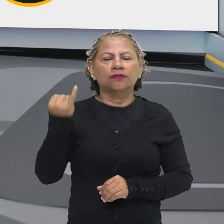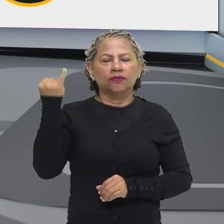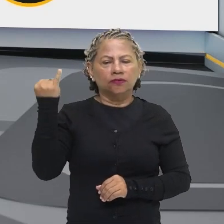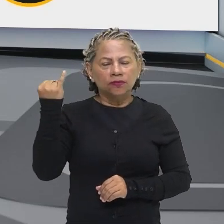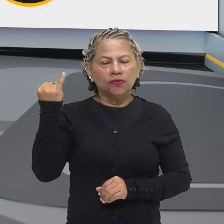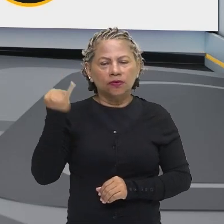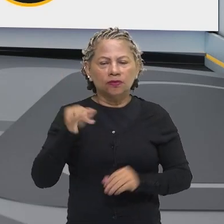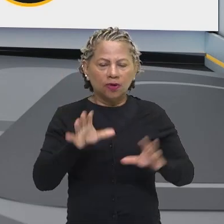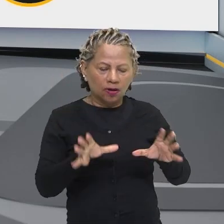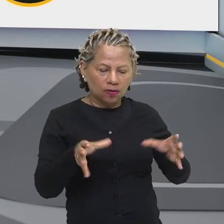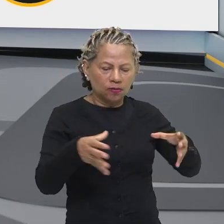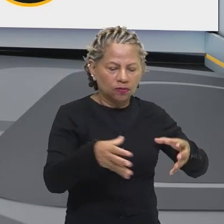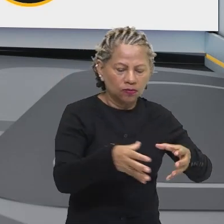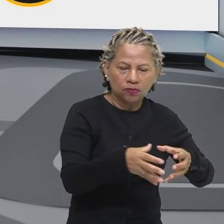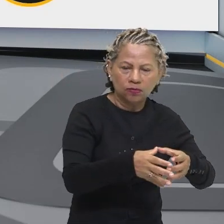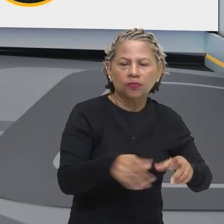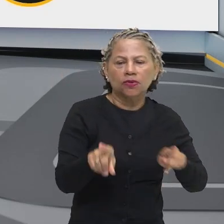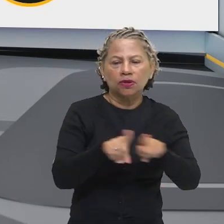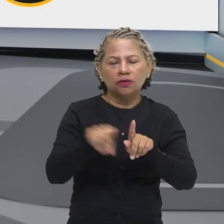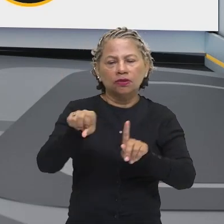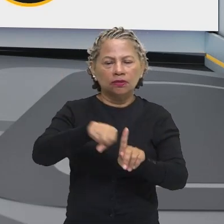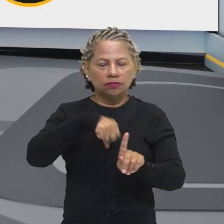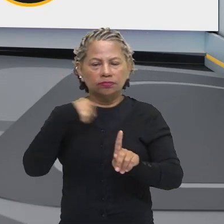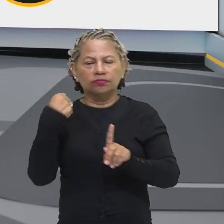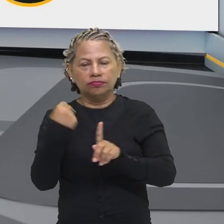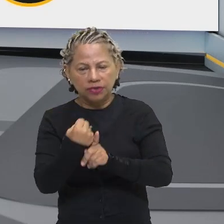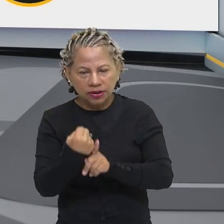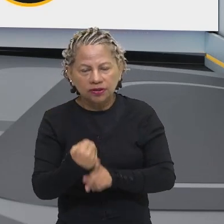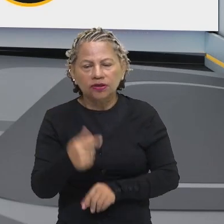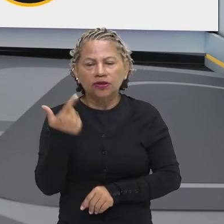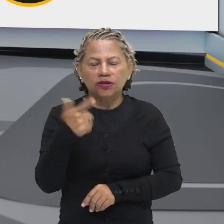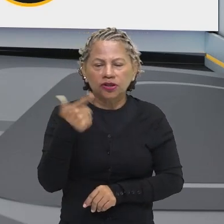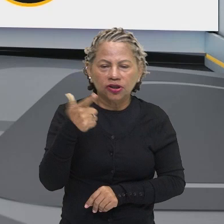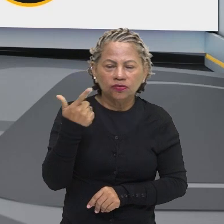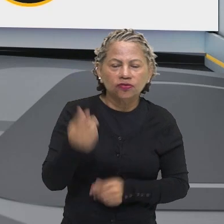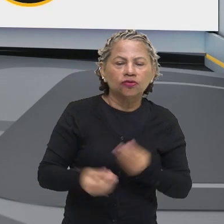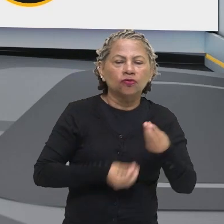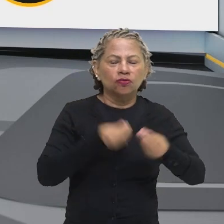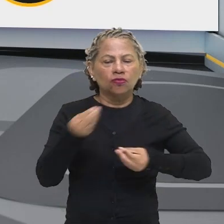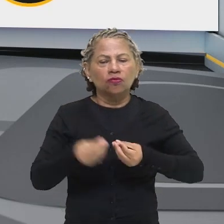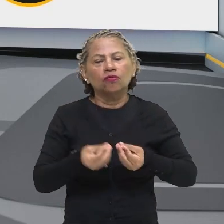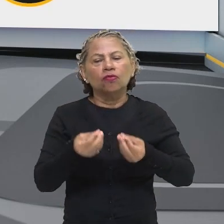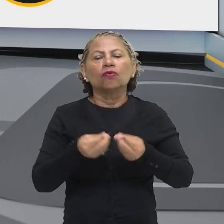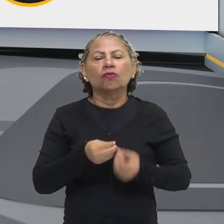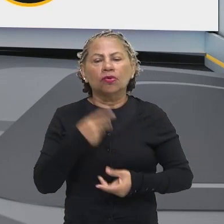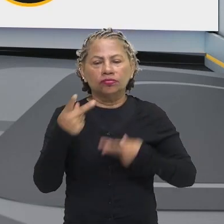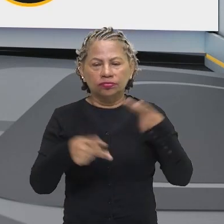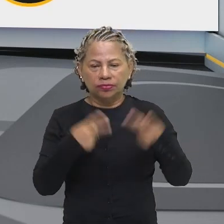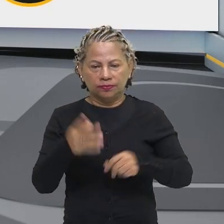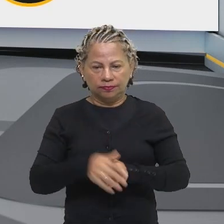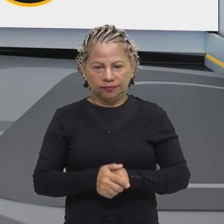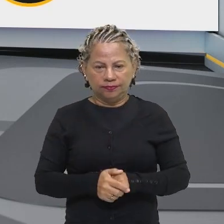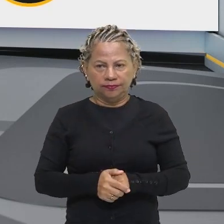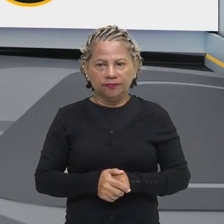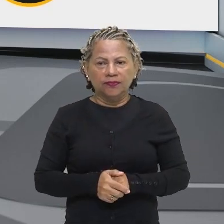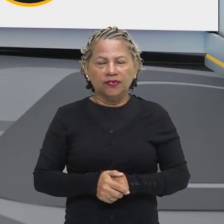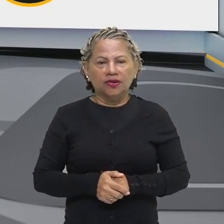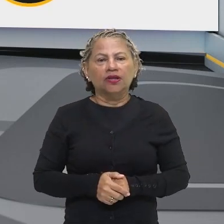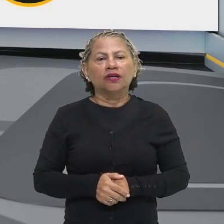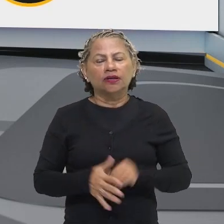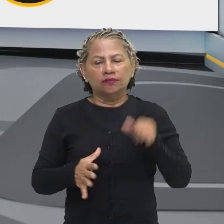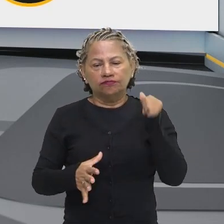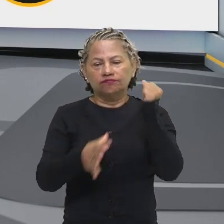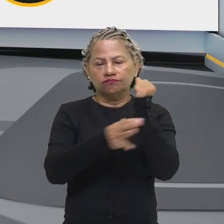para grupos e classes sociais que não tinham voz na sociedade. A luta pela garantia